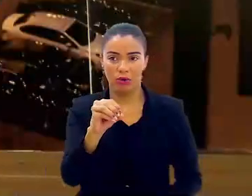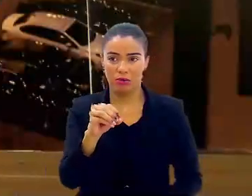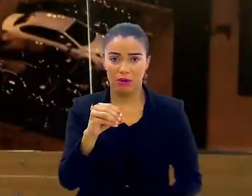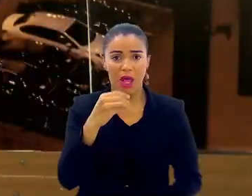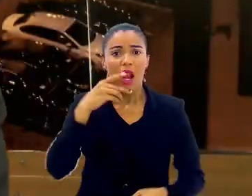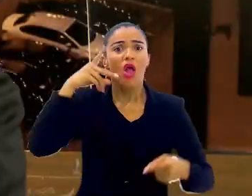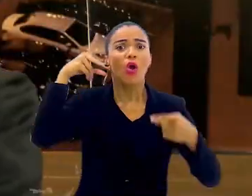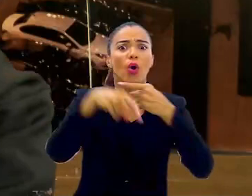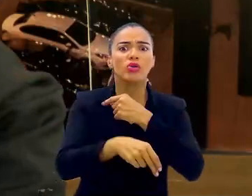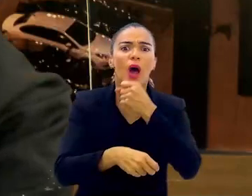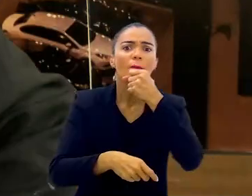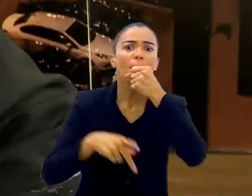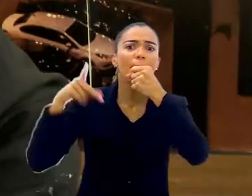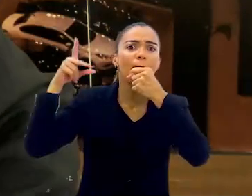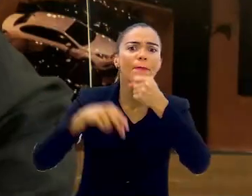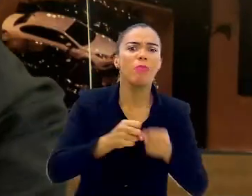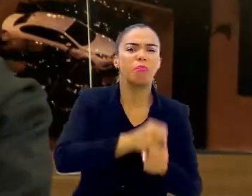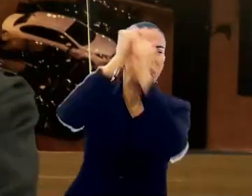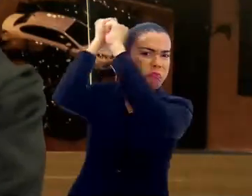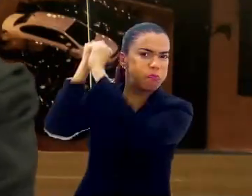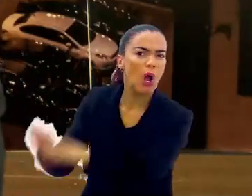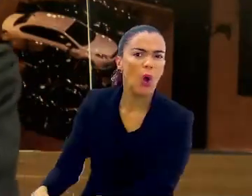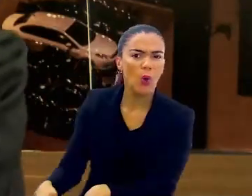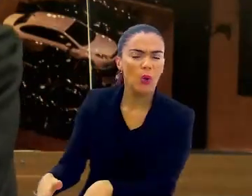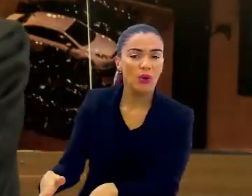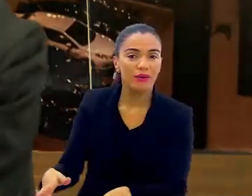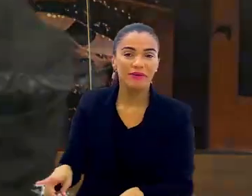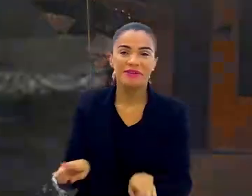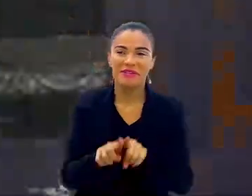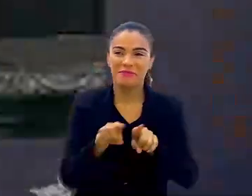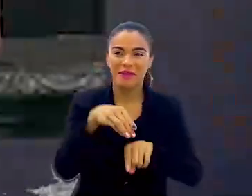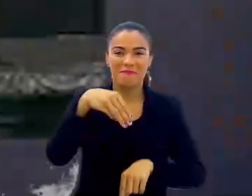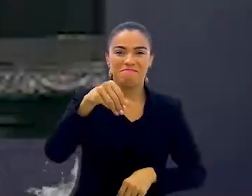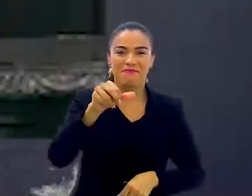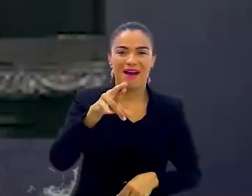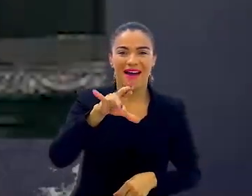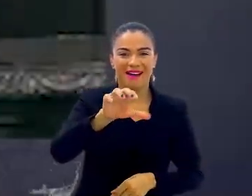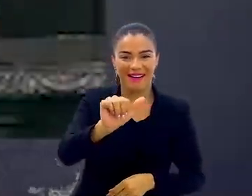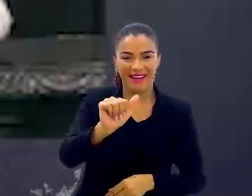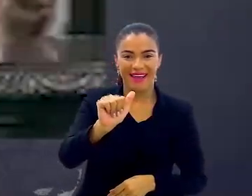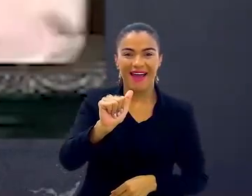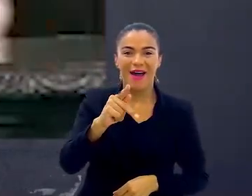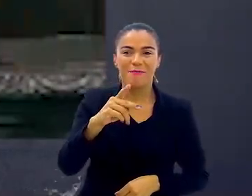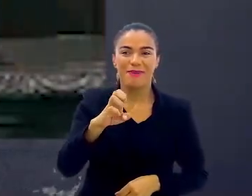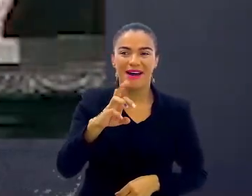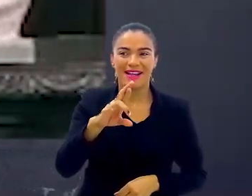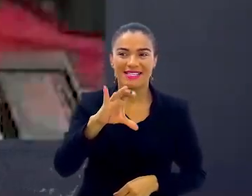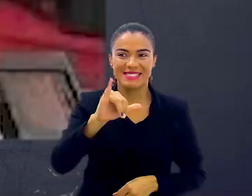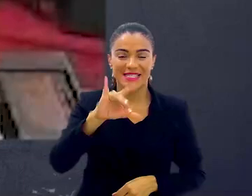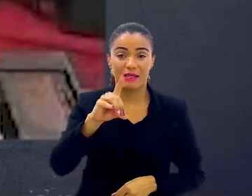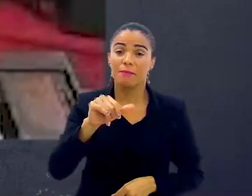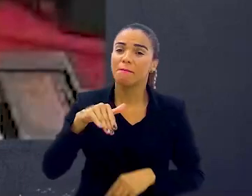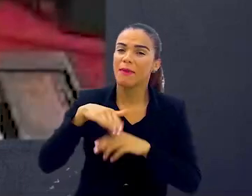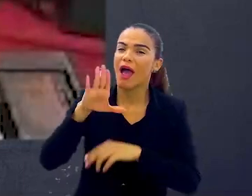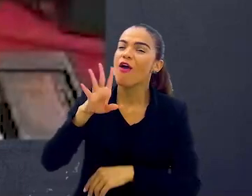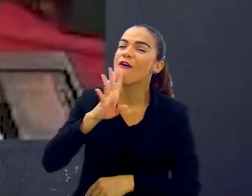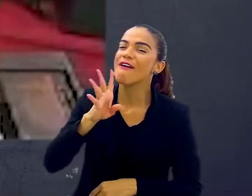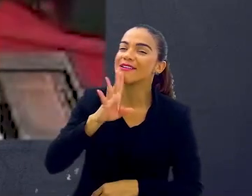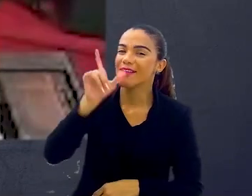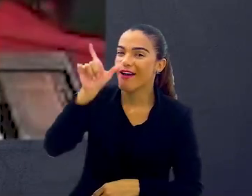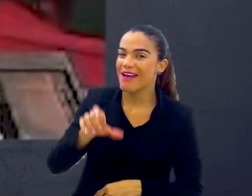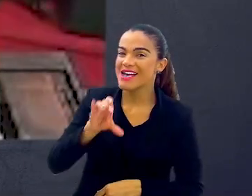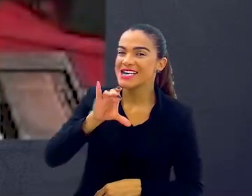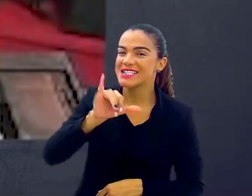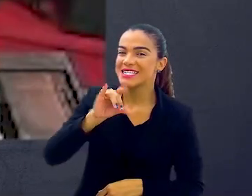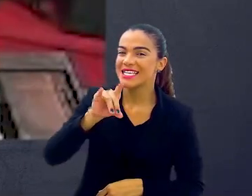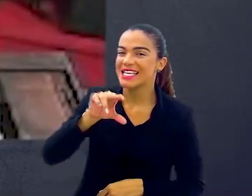Ele cortou a minha palavra, joguei o microfone no chão. E Maria Aparecida Campos Strauss, mais conhecida